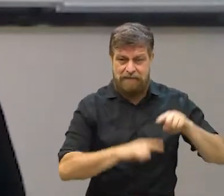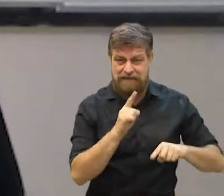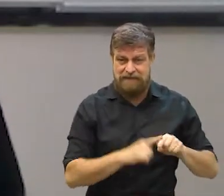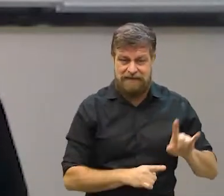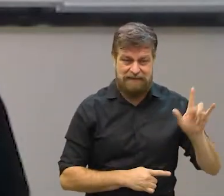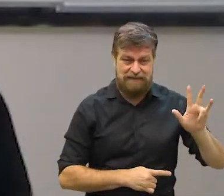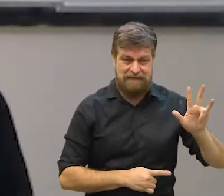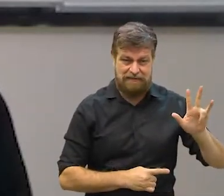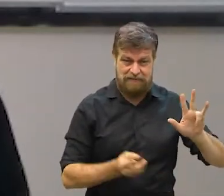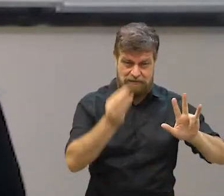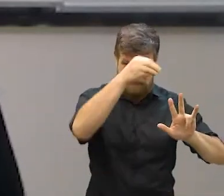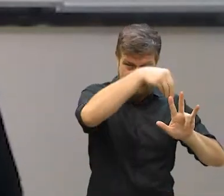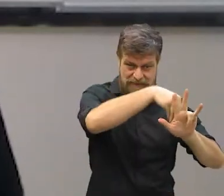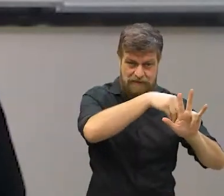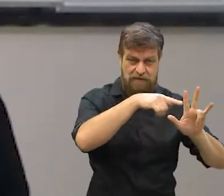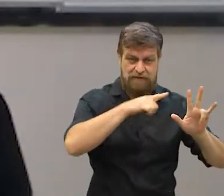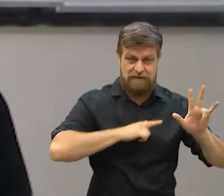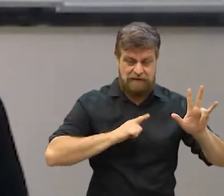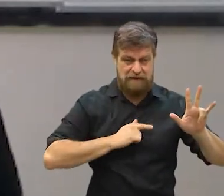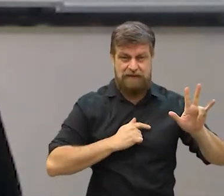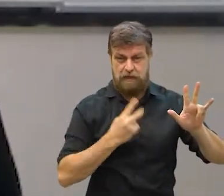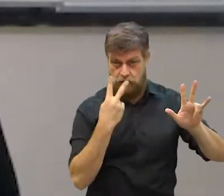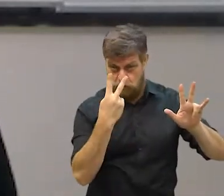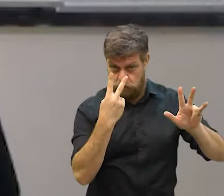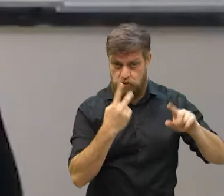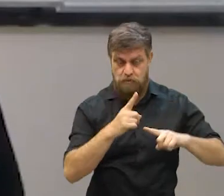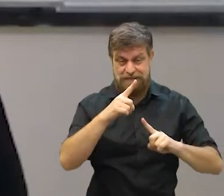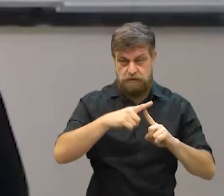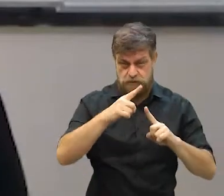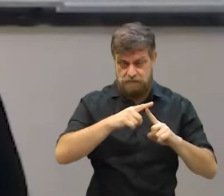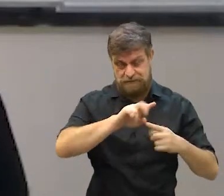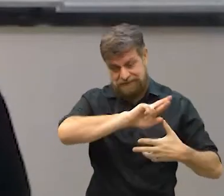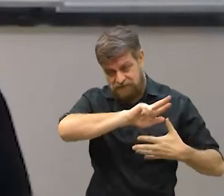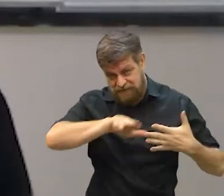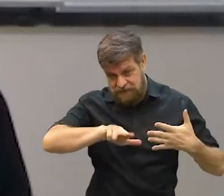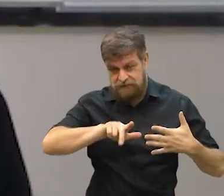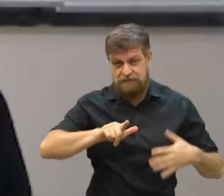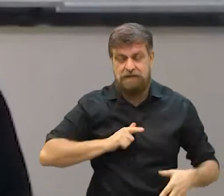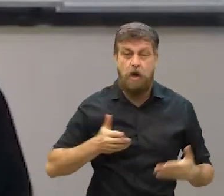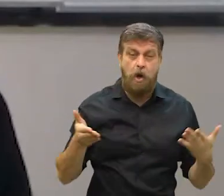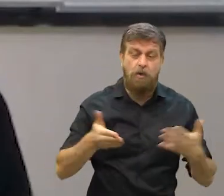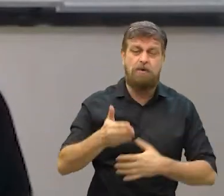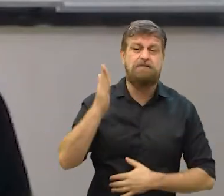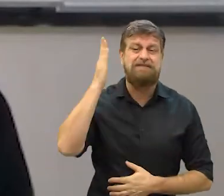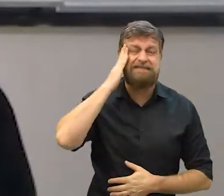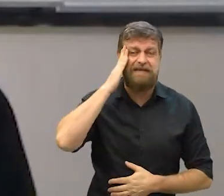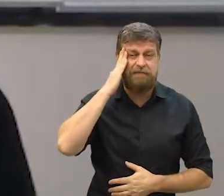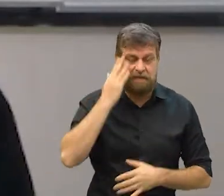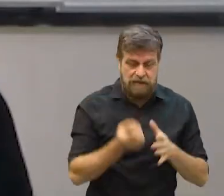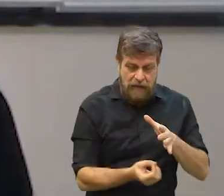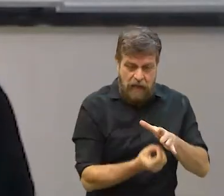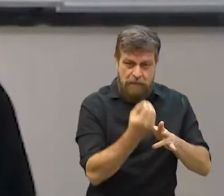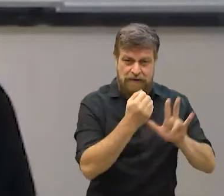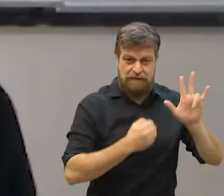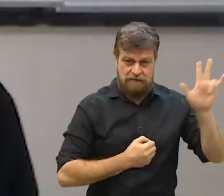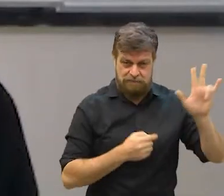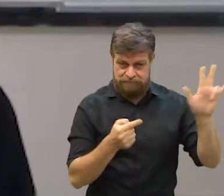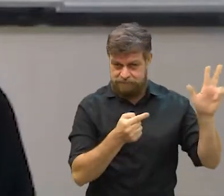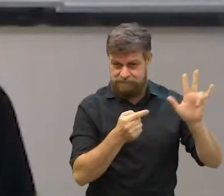mais comentados são o CBD e o THC. Mas hoje sabe-se que a planta tem mais